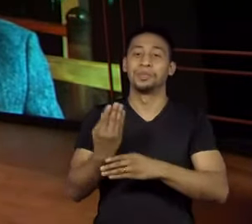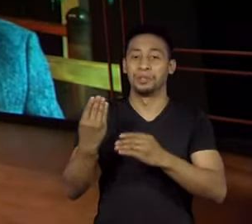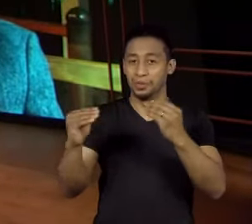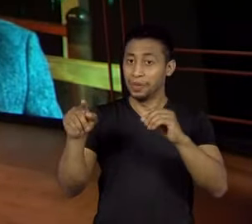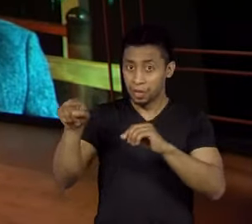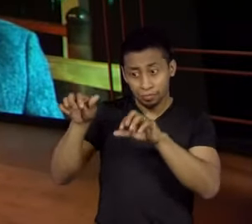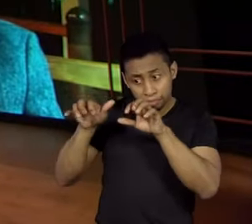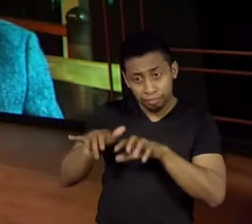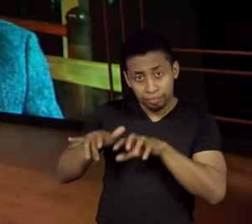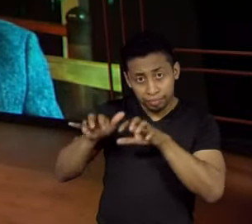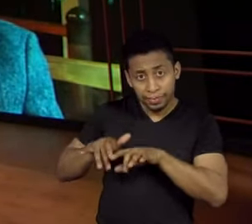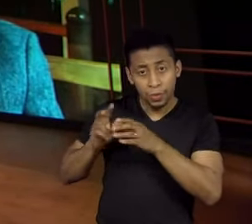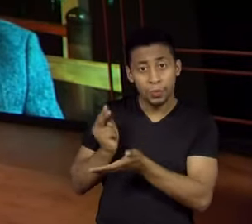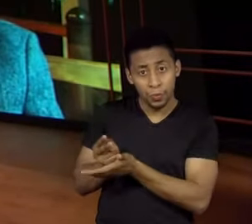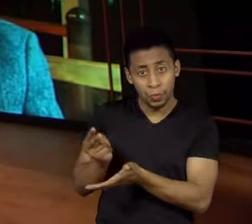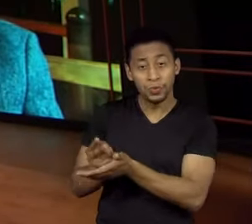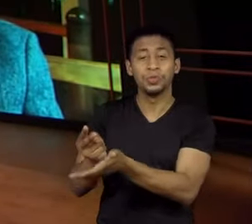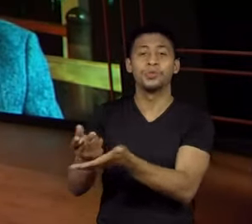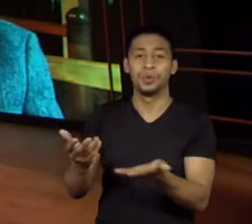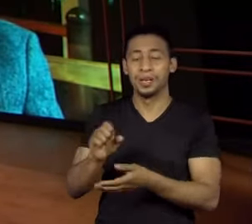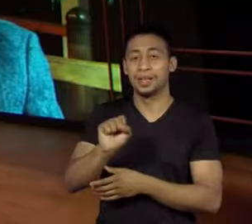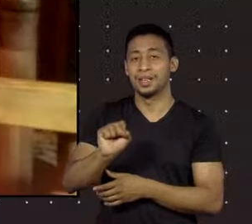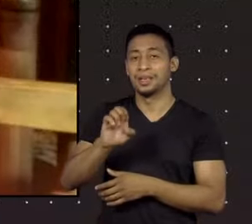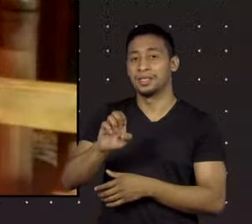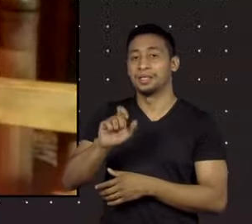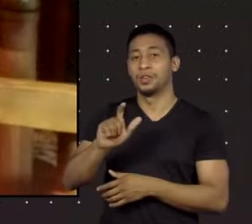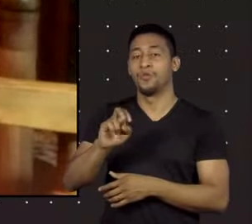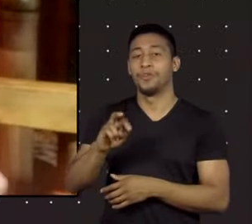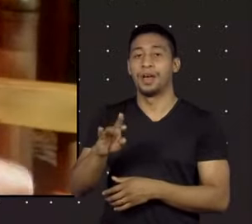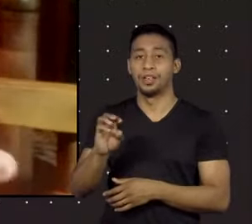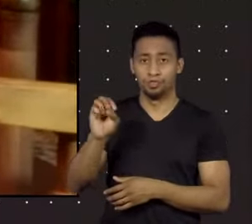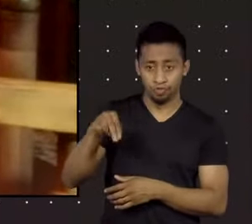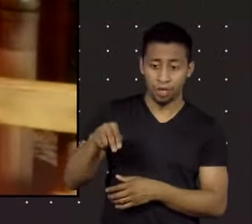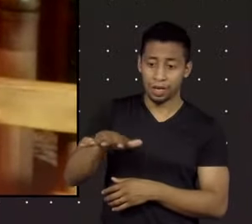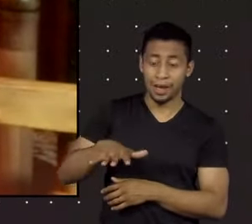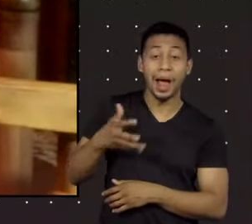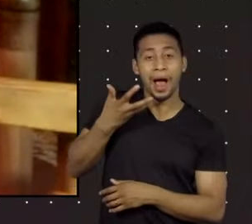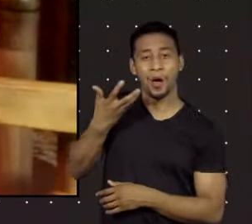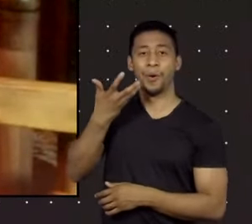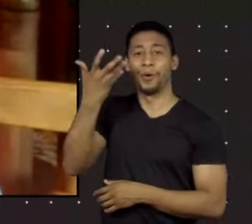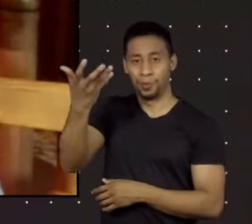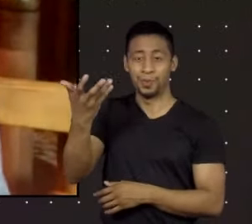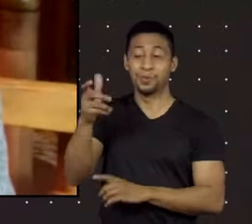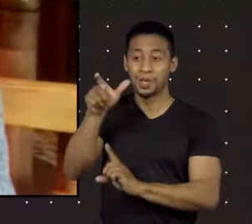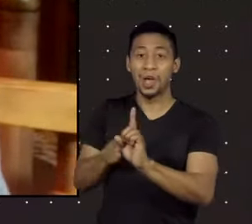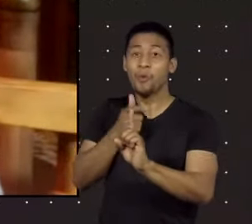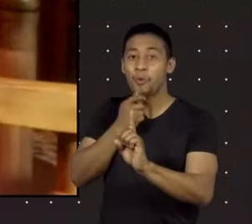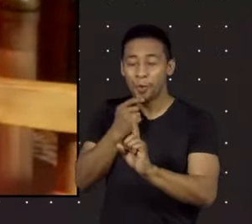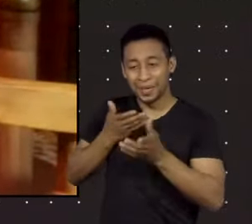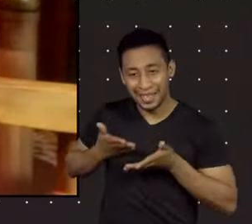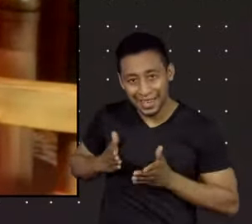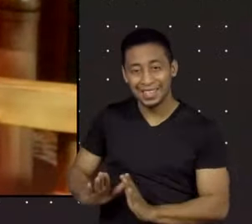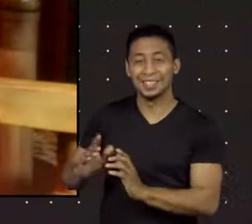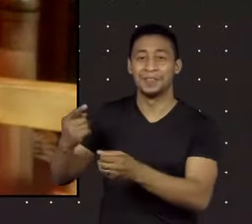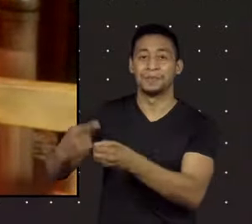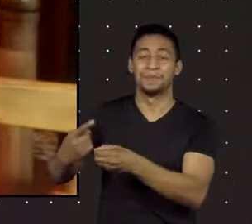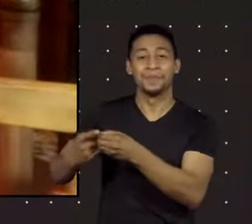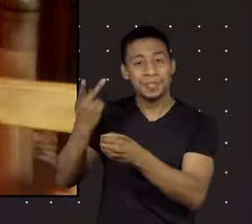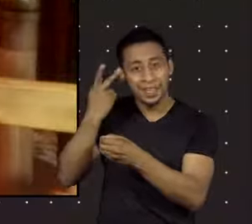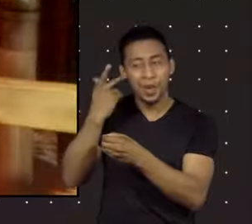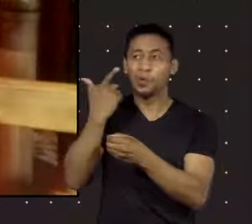escrevendo O Selvagem da Ópera, porque realmente era um selvagem, um homem que nasceu aqui no sertão sul-americano e